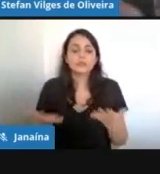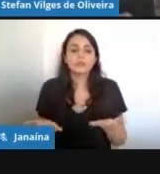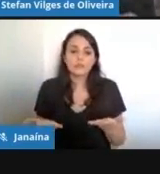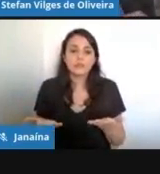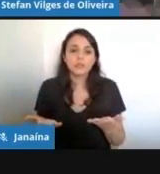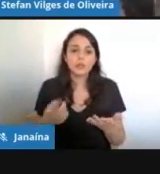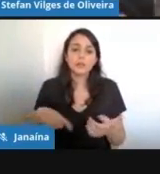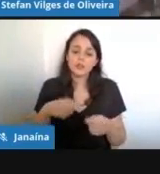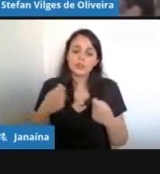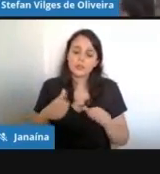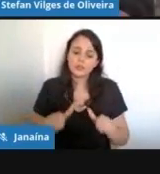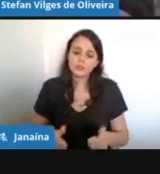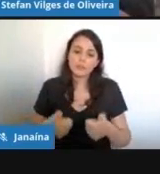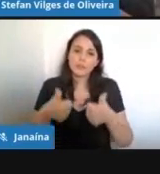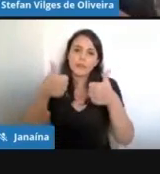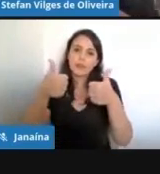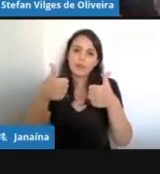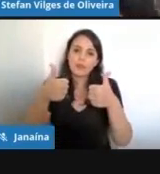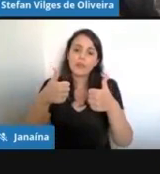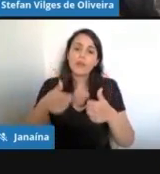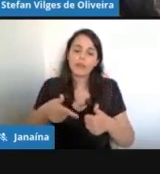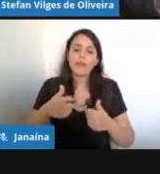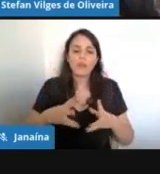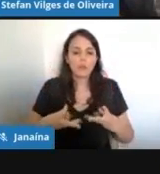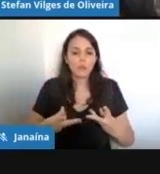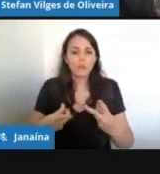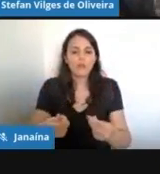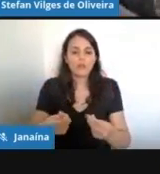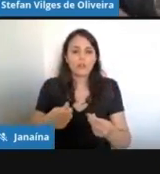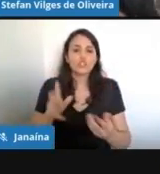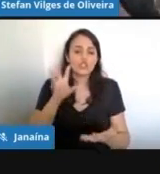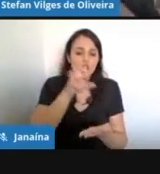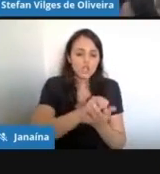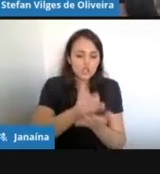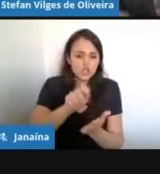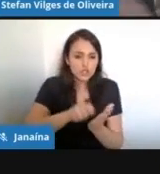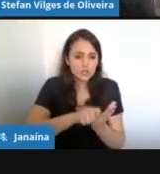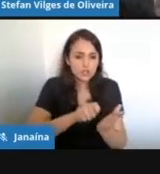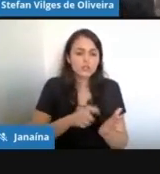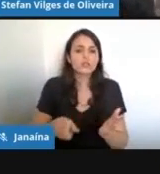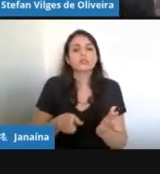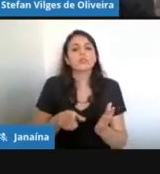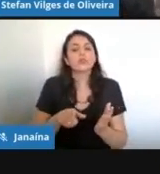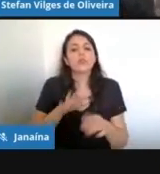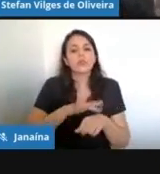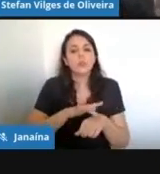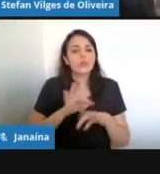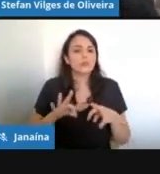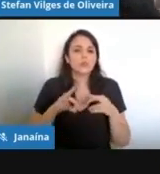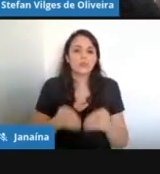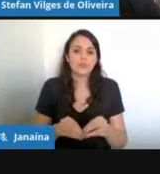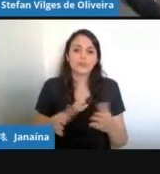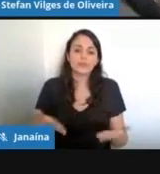nós precisamos melhorar também a qualidade dos nossos registros e dados sobre a doença. Eu agradeço